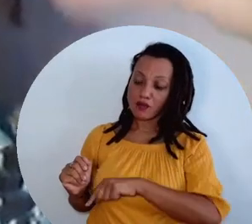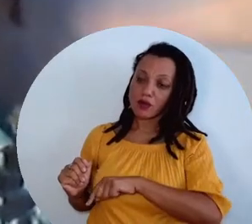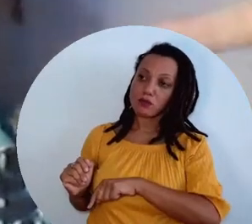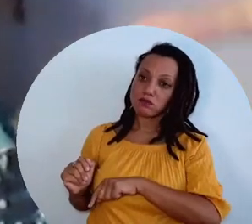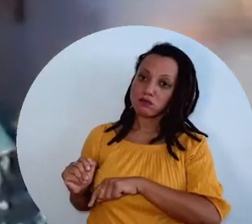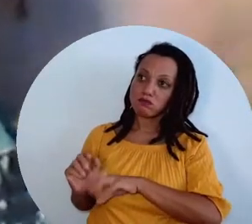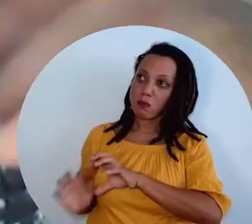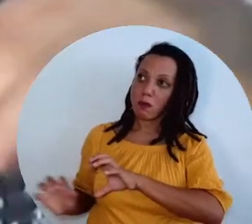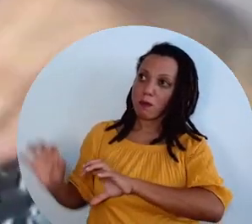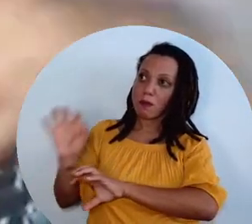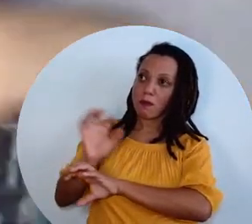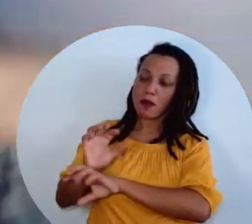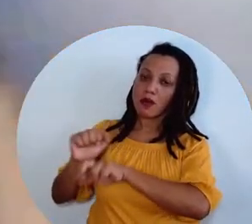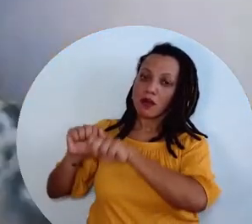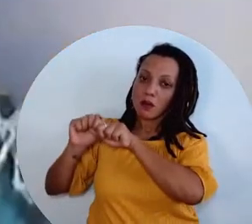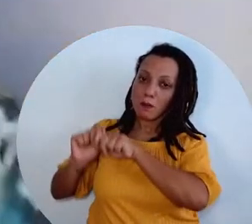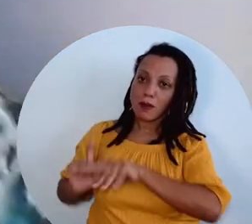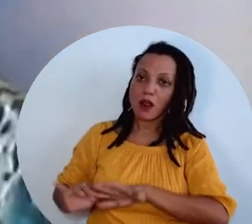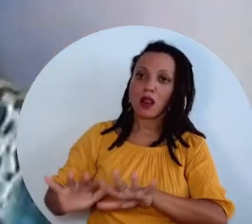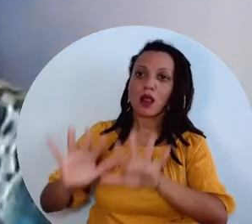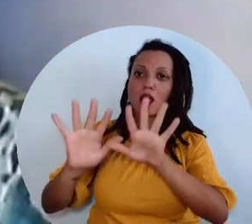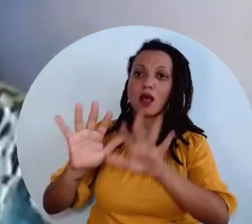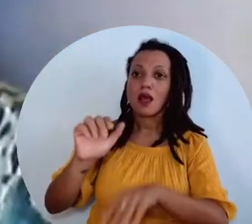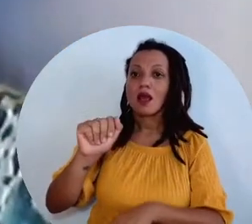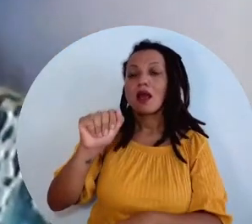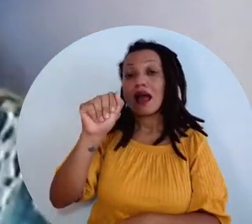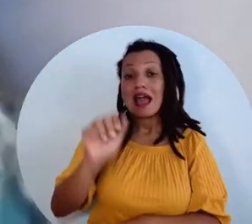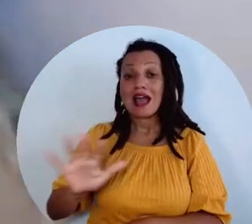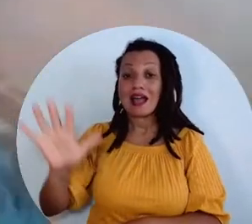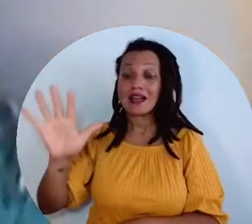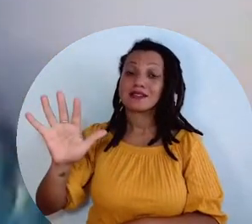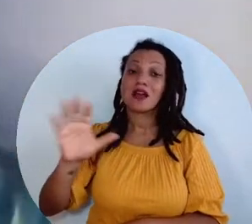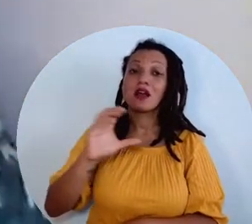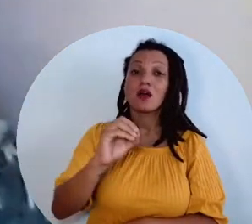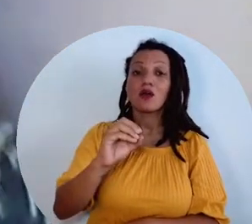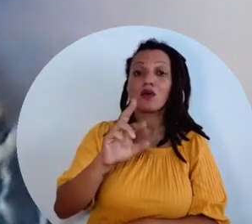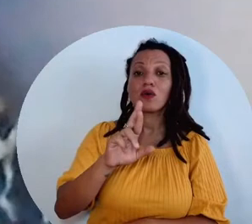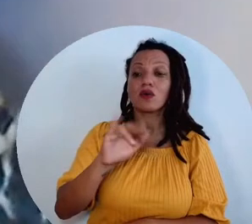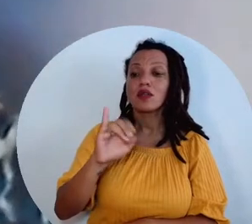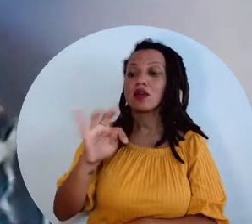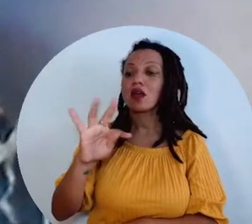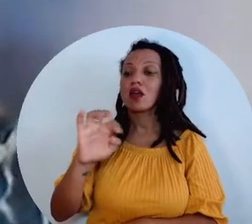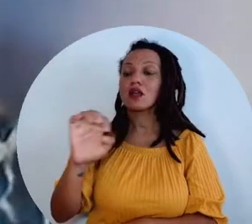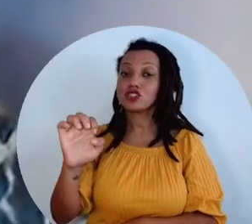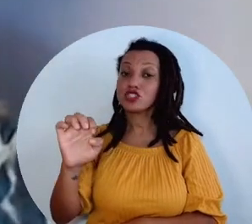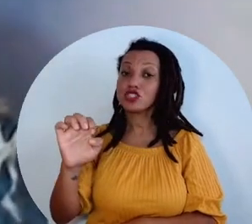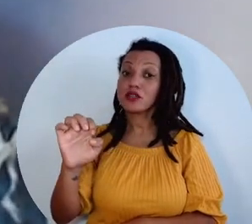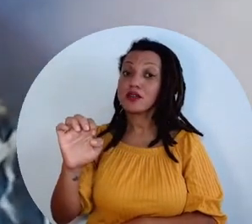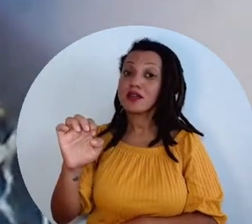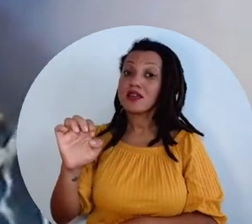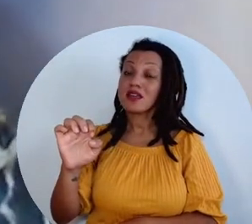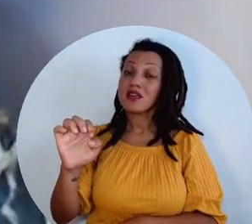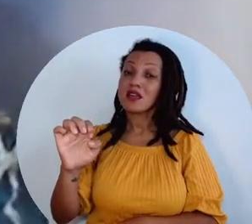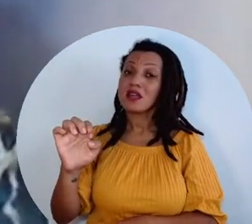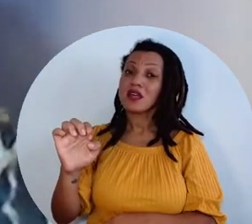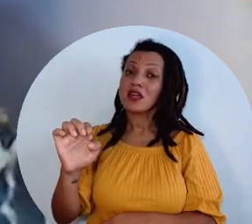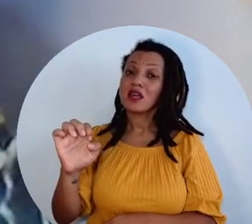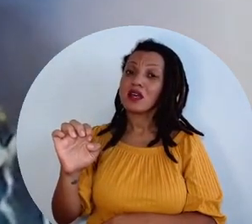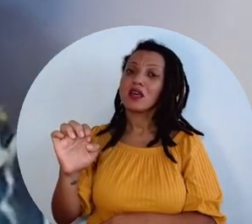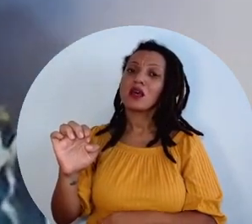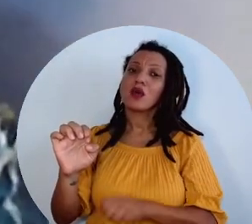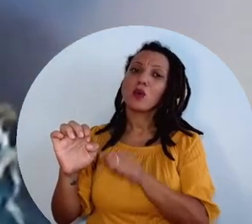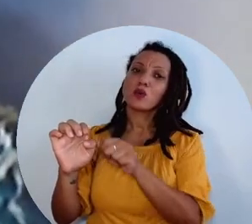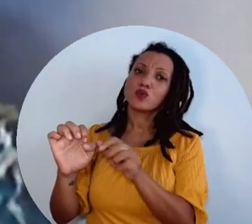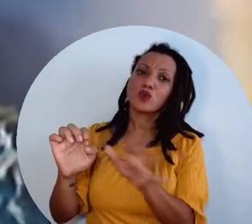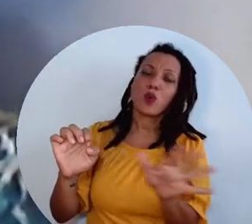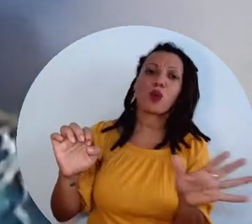do continente africano ele vai para a Ásia, Oriente, e o último território que acredita-se ter chegado